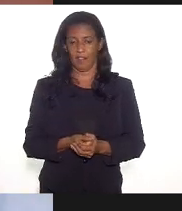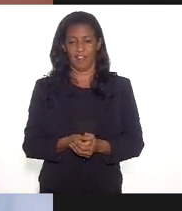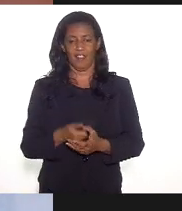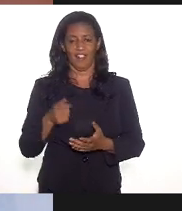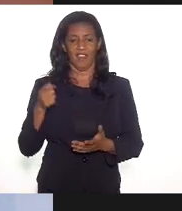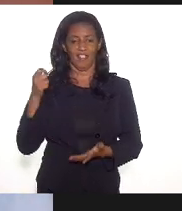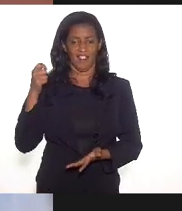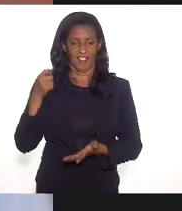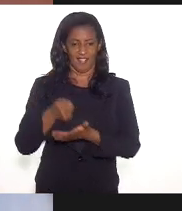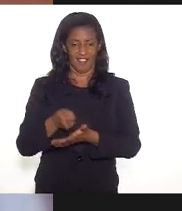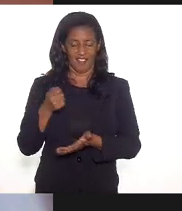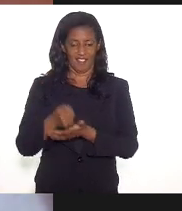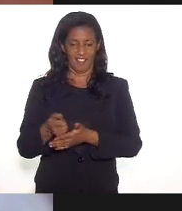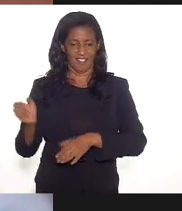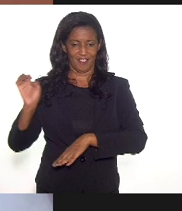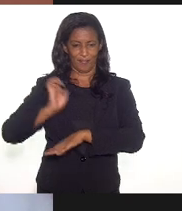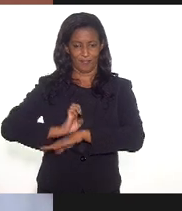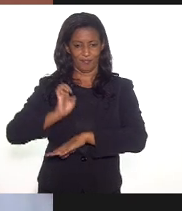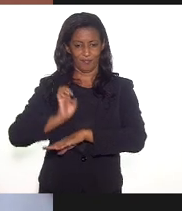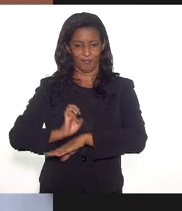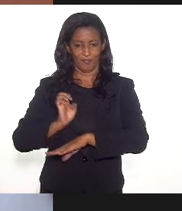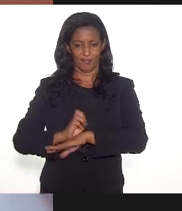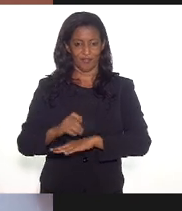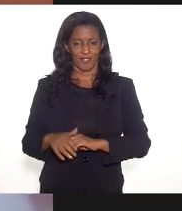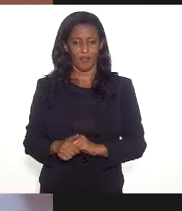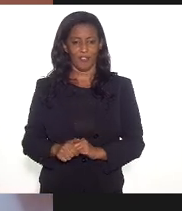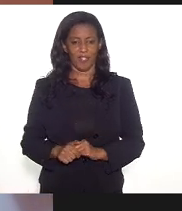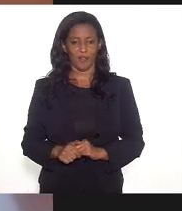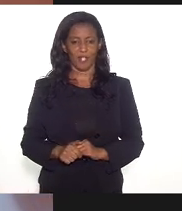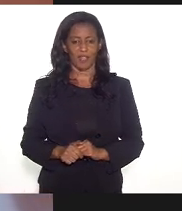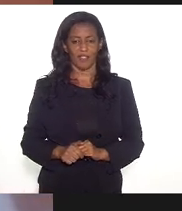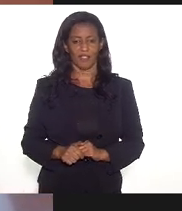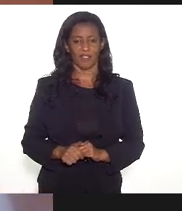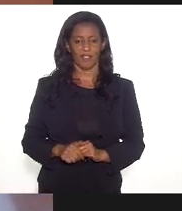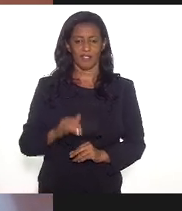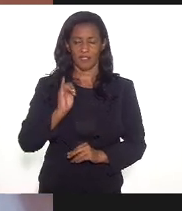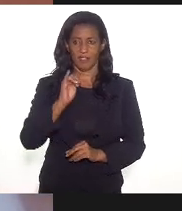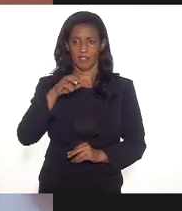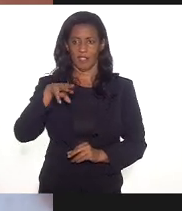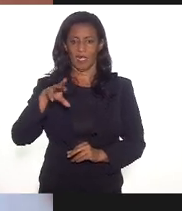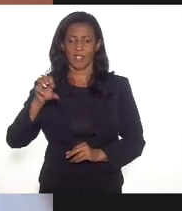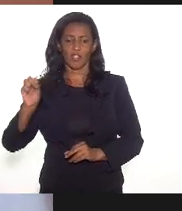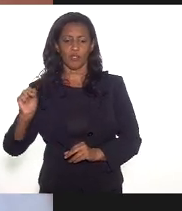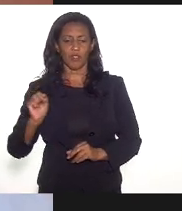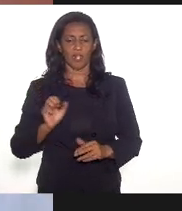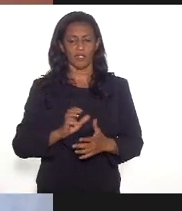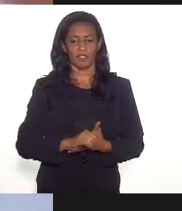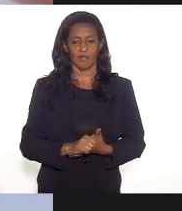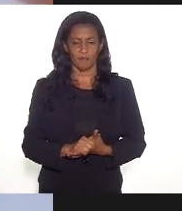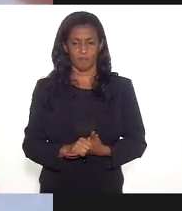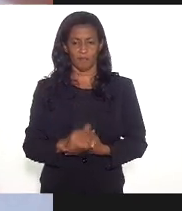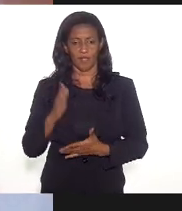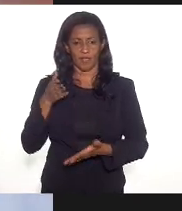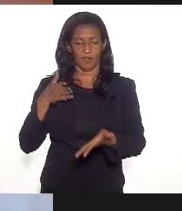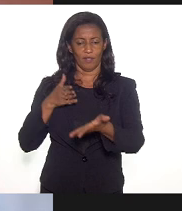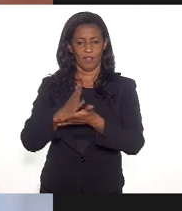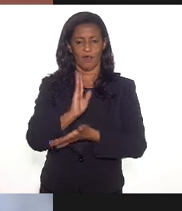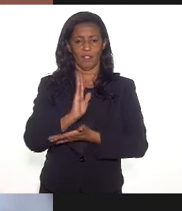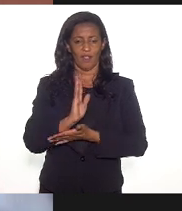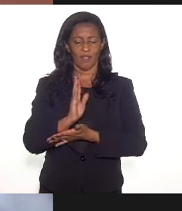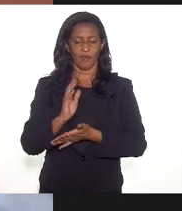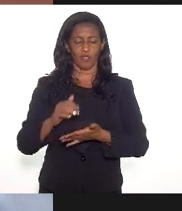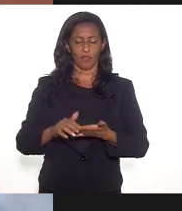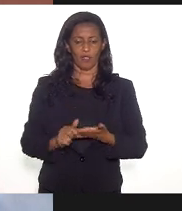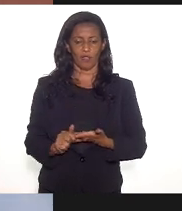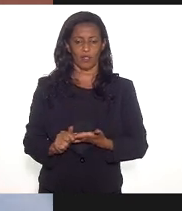obrigando ao Estado a não cobrar fazendo isenção desse imposto. Essa lei foi aprovada, mas a lei